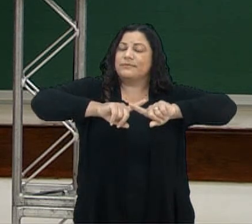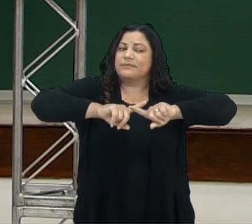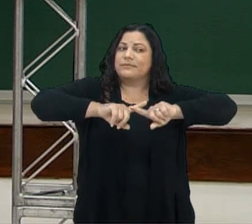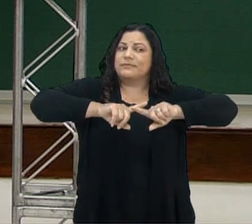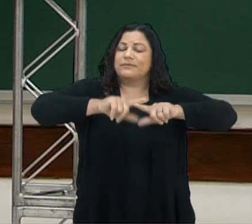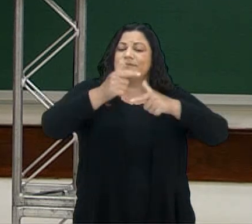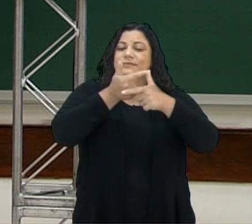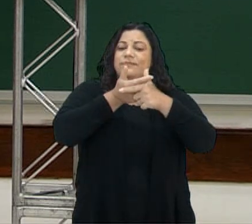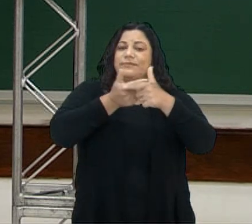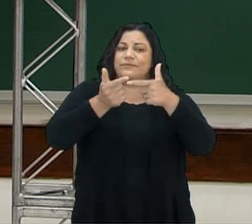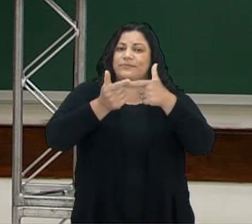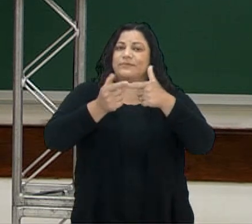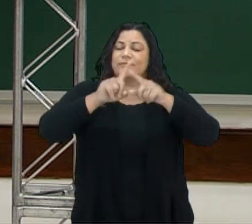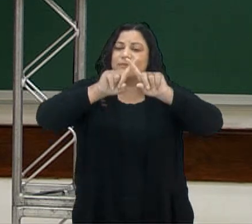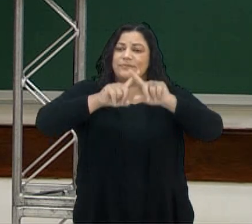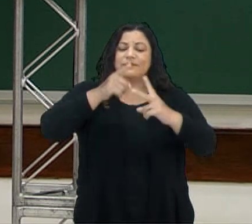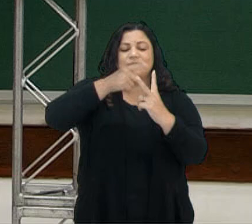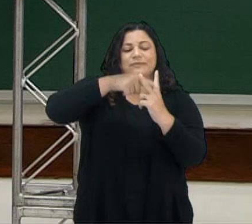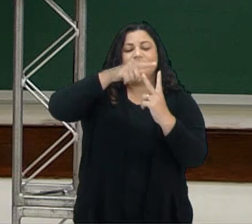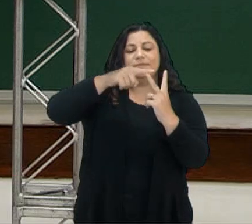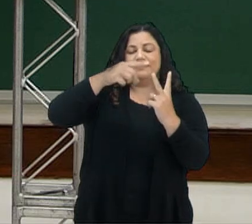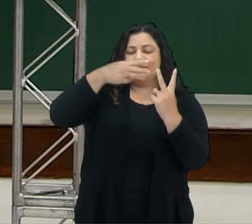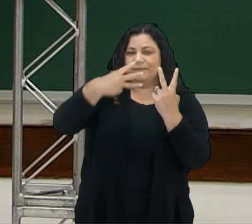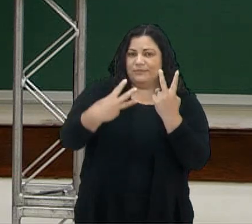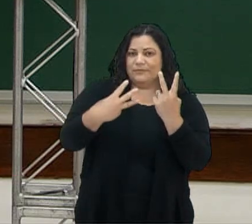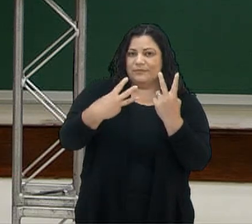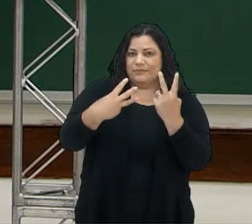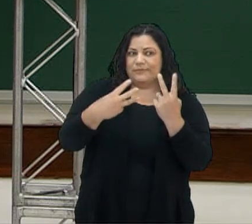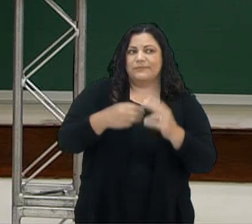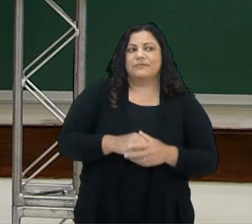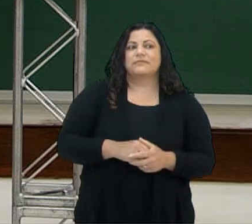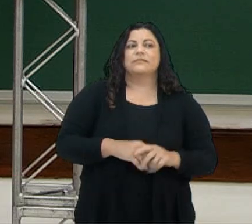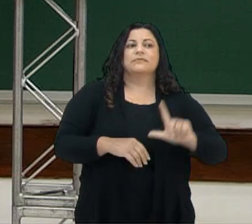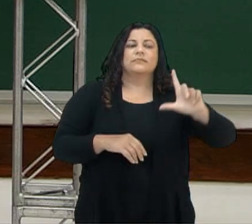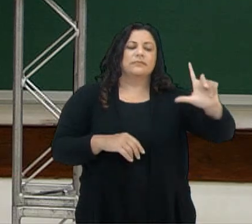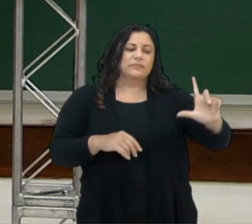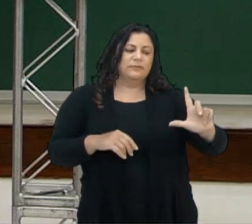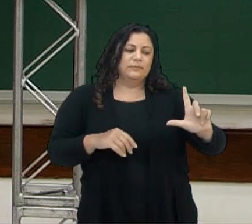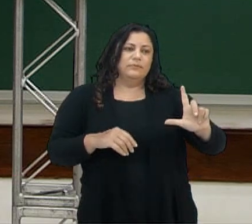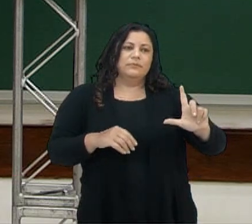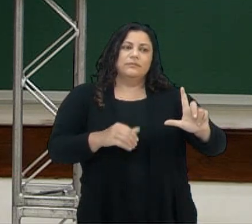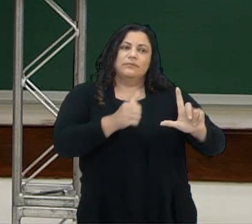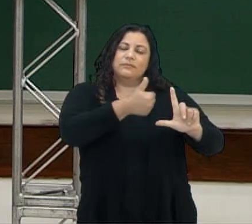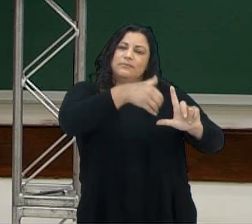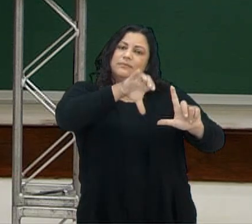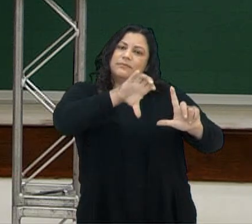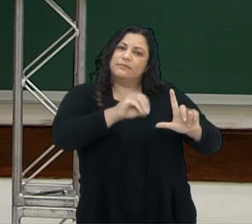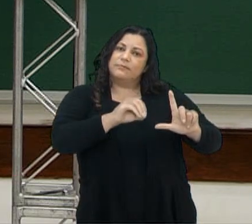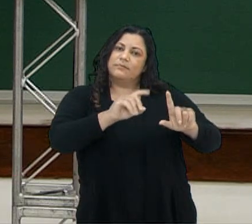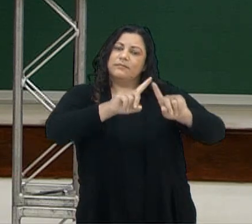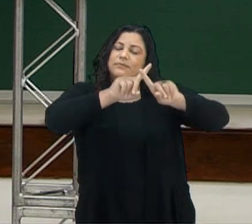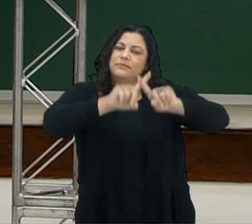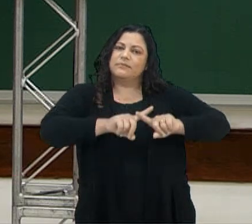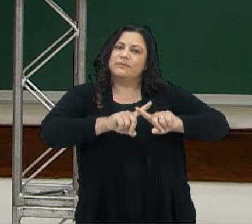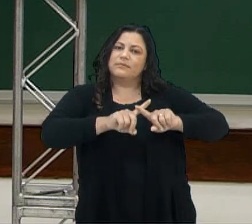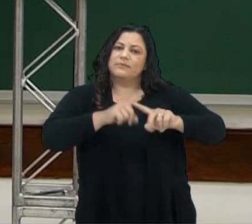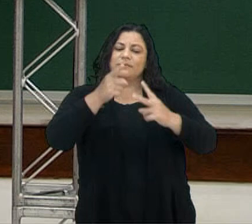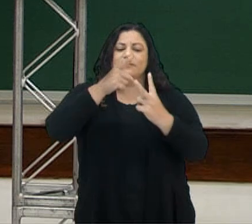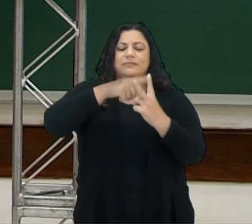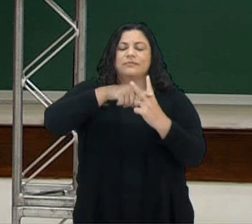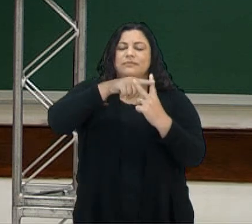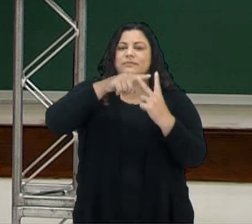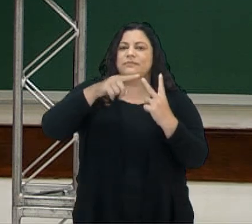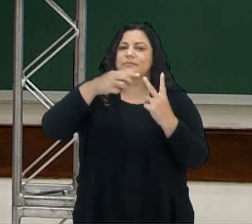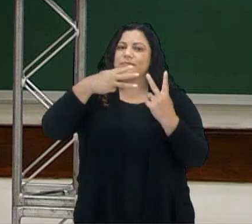e dividir por raiz de 3. O L vai ser 10 vezes raiz de 3, que vai ficar 10 raiz de